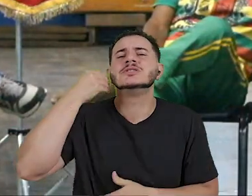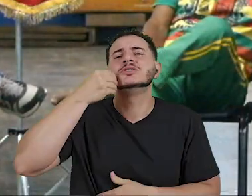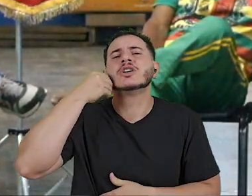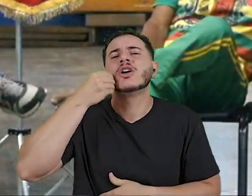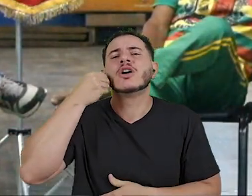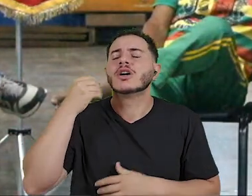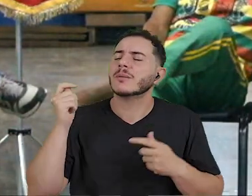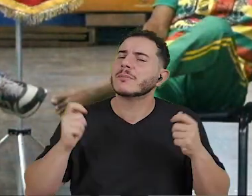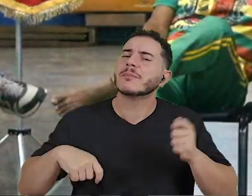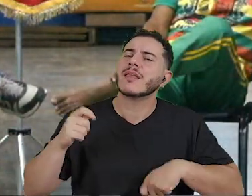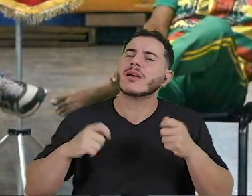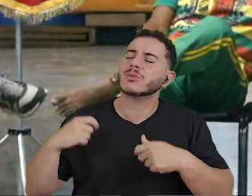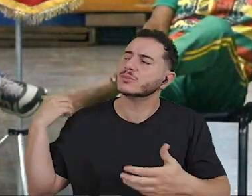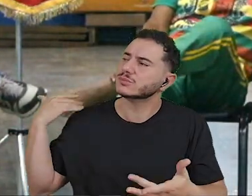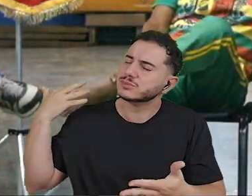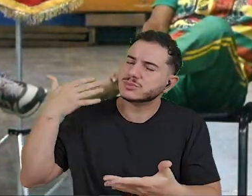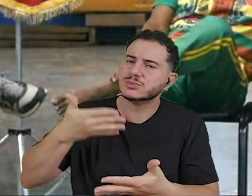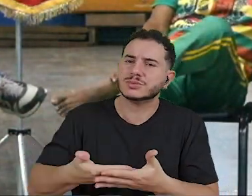maracatu.